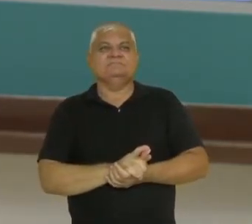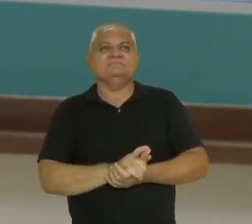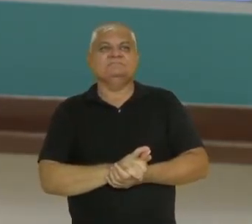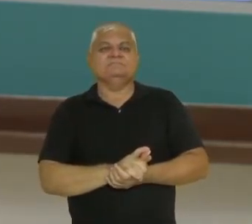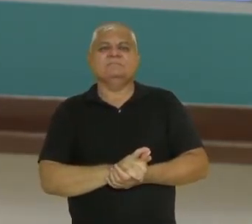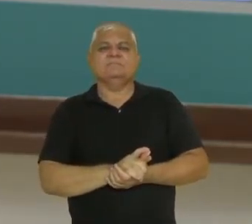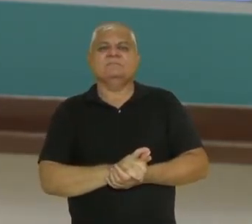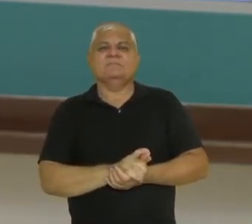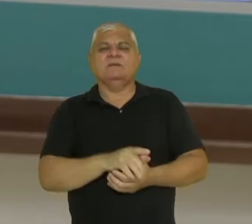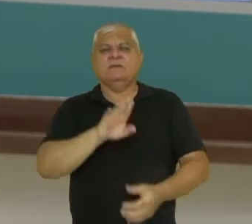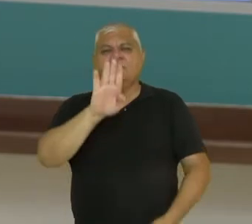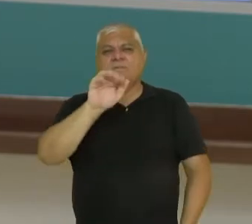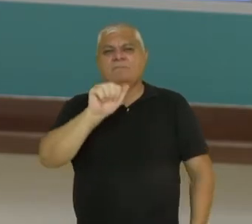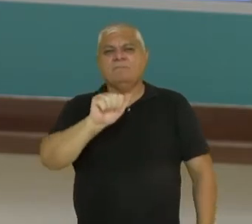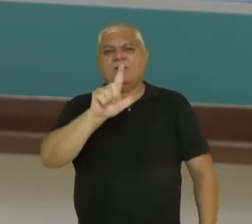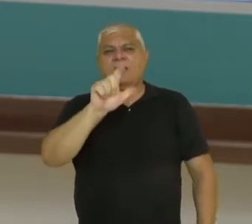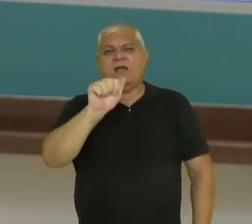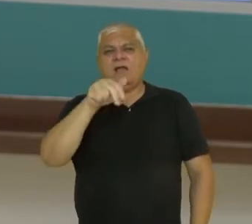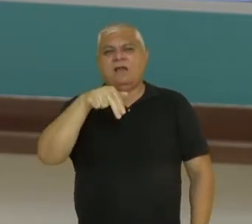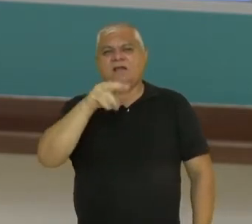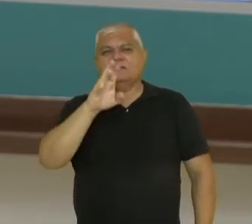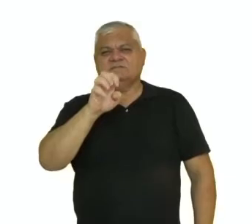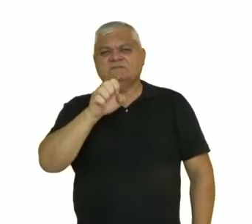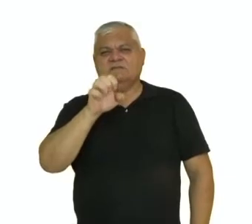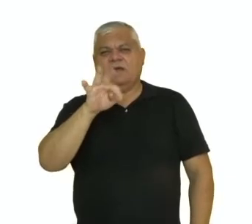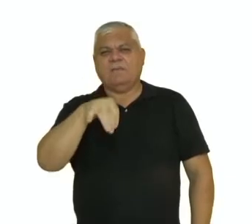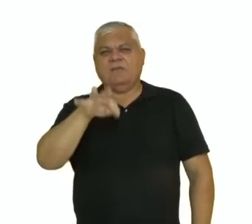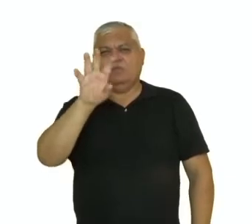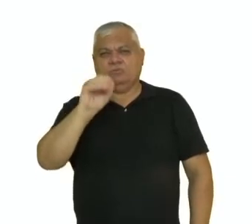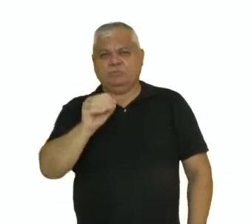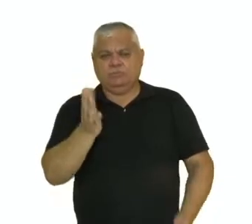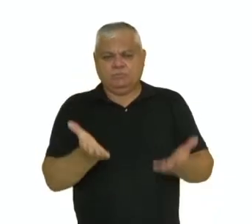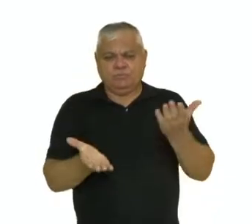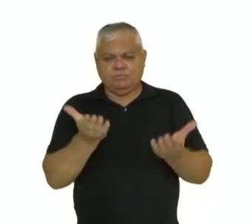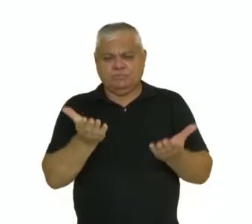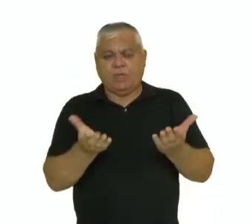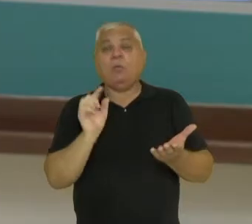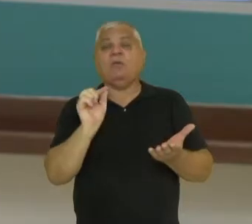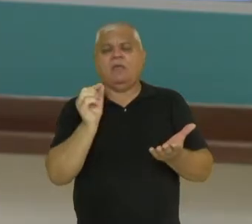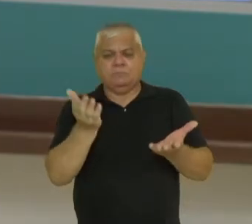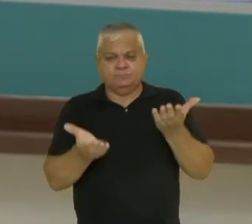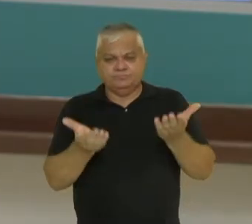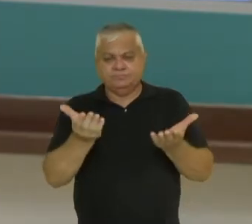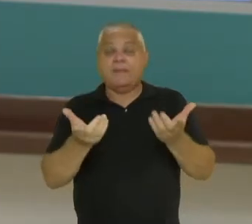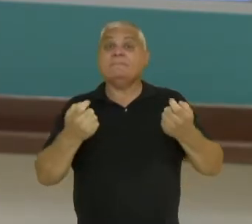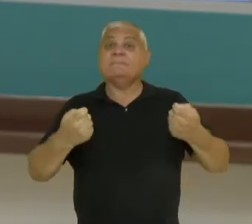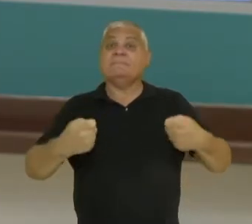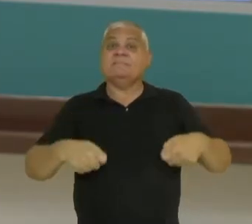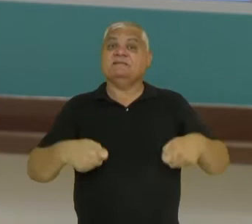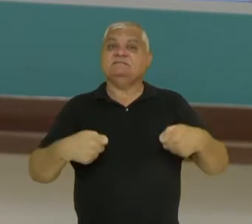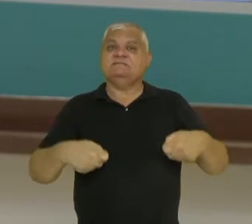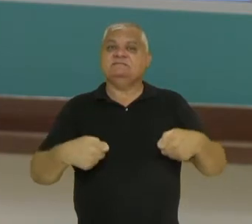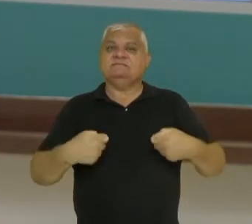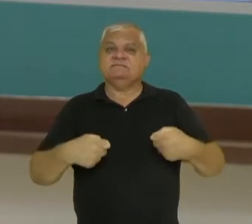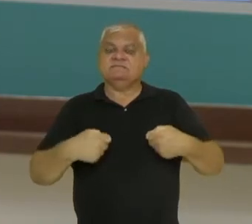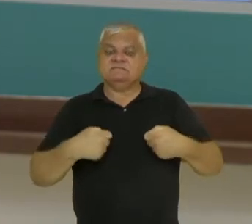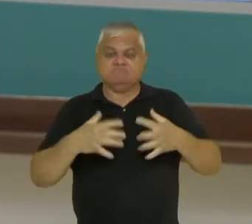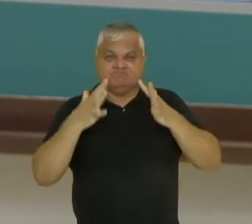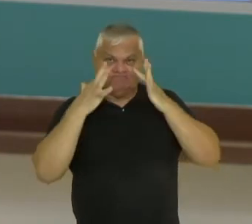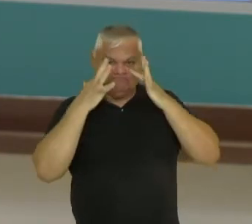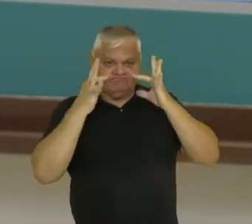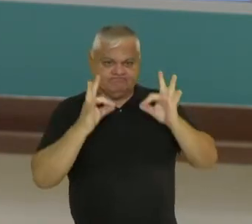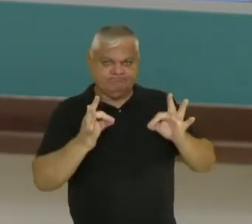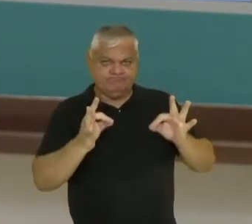E o que é o balanceamento de uma equação química, então? O balanceamento é um recurso que a gente precisa sempre estar de olho, porque